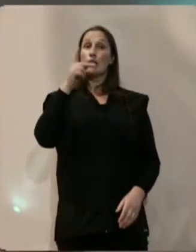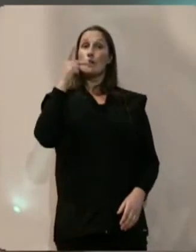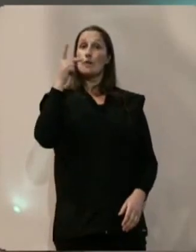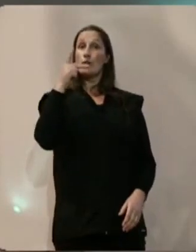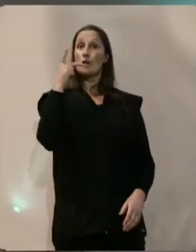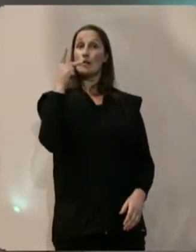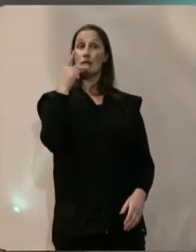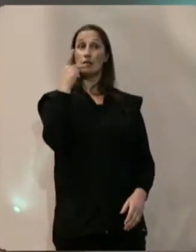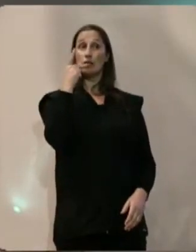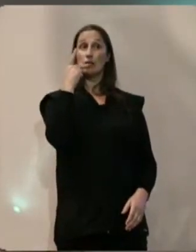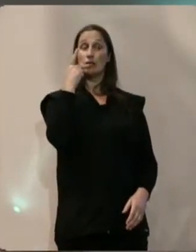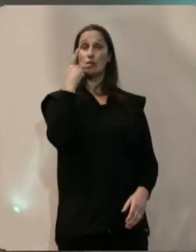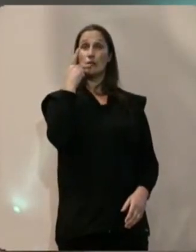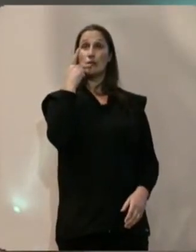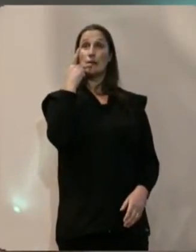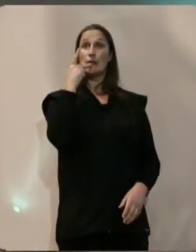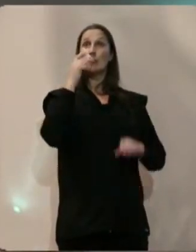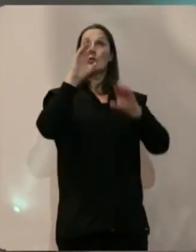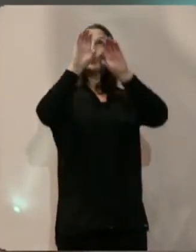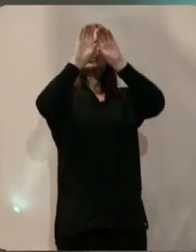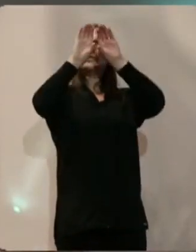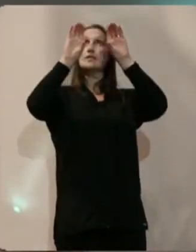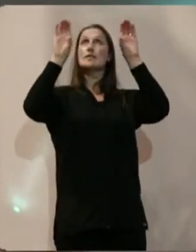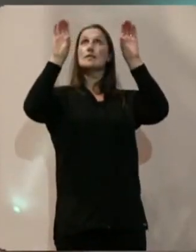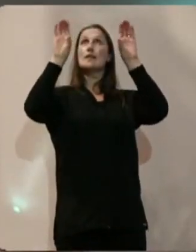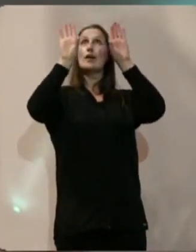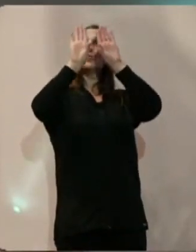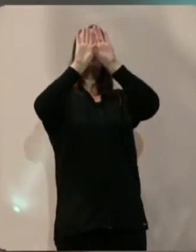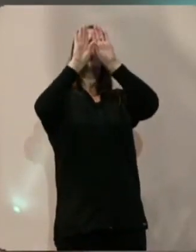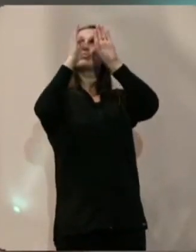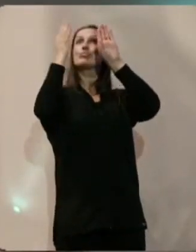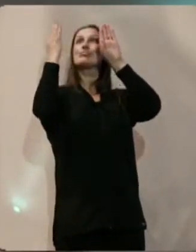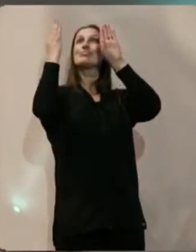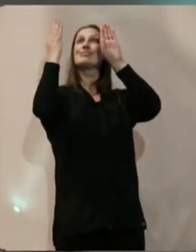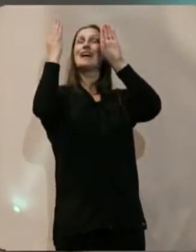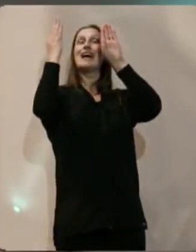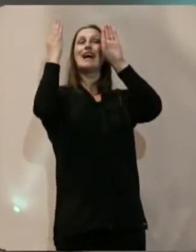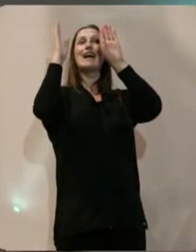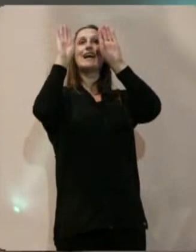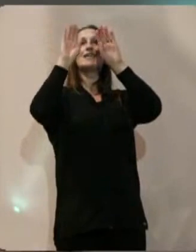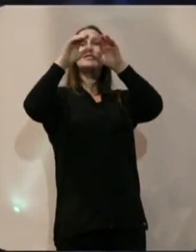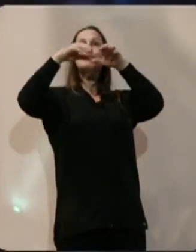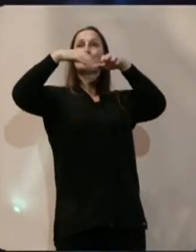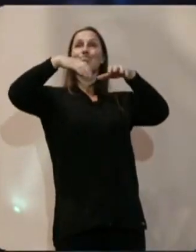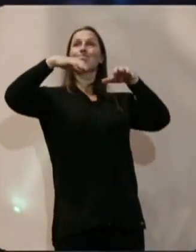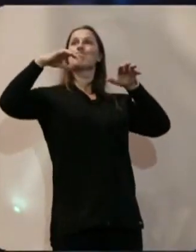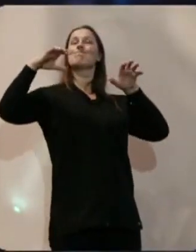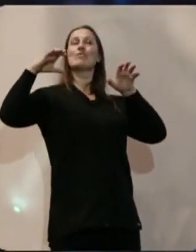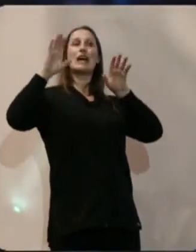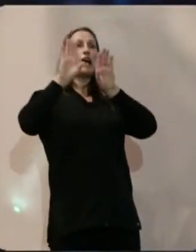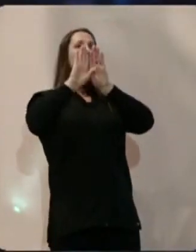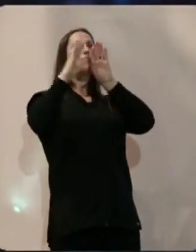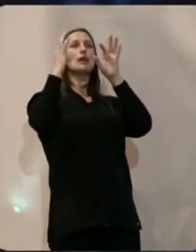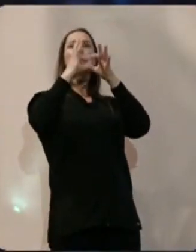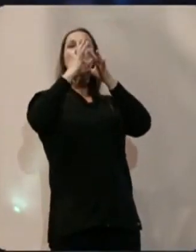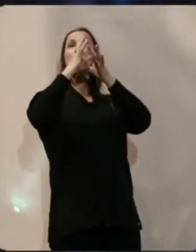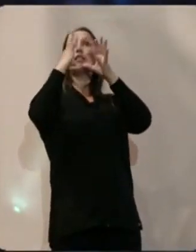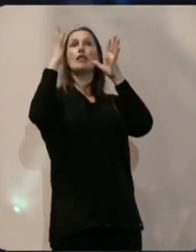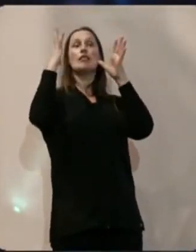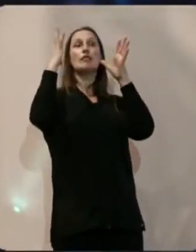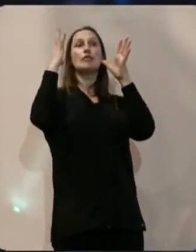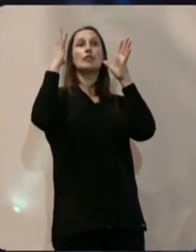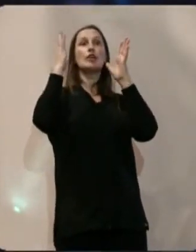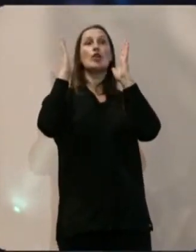estarão abertas e não haverá barreiras espirituais para que as nossas